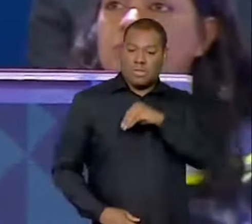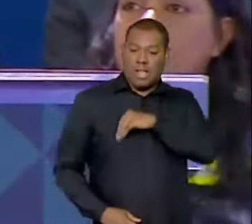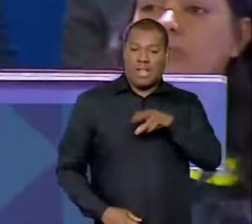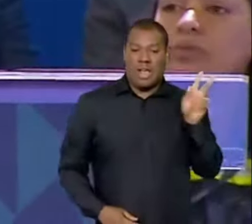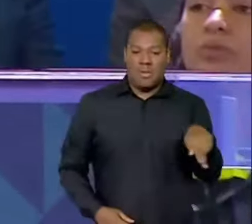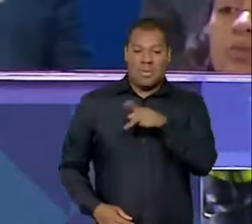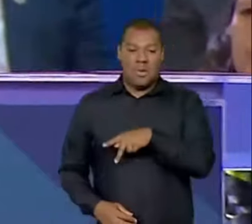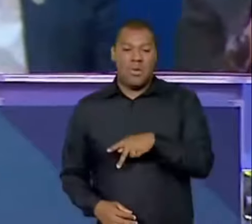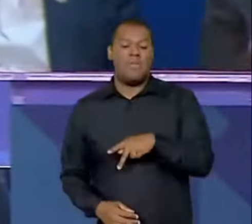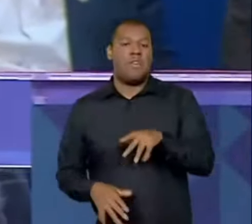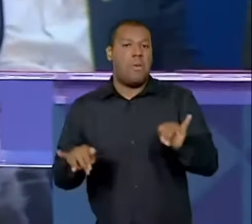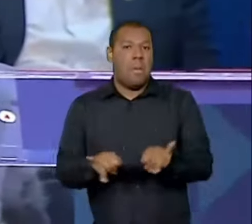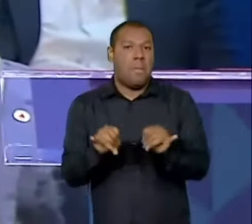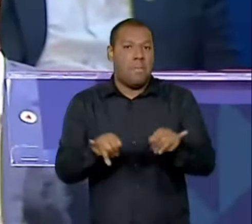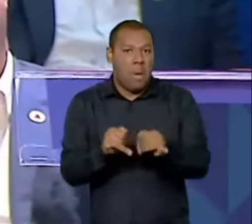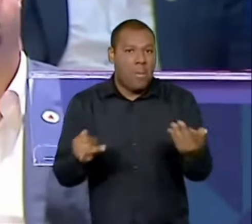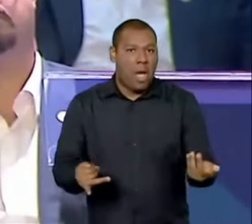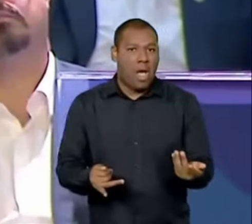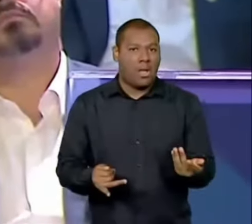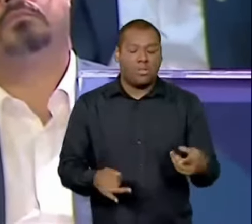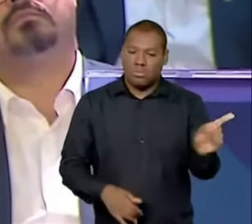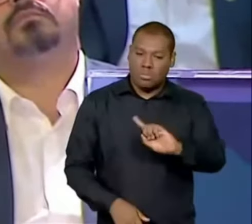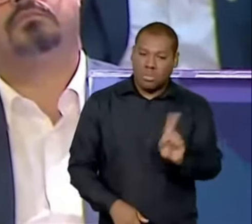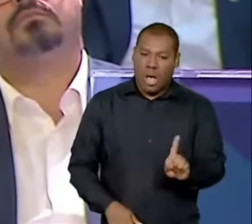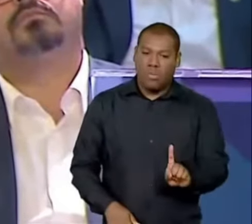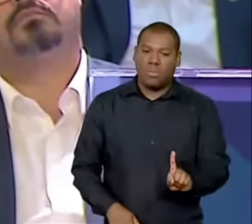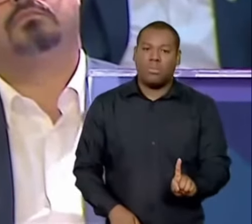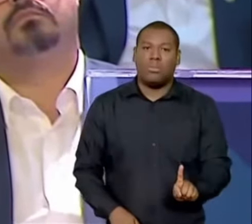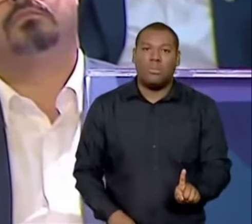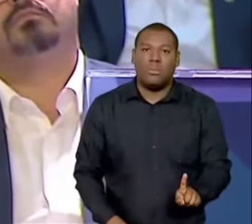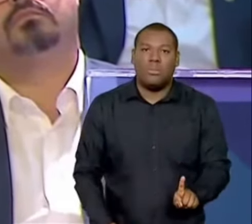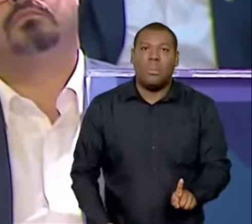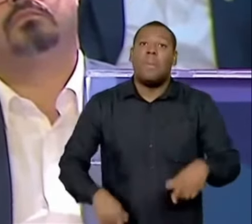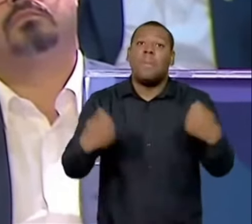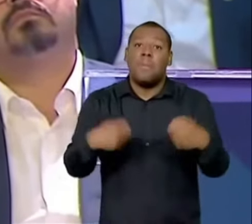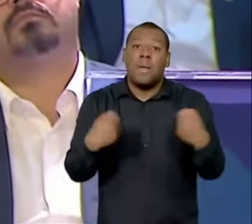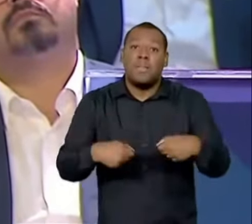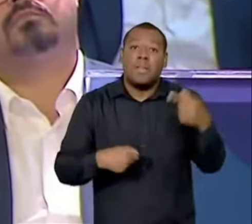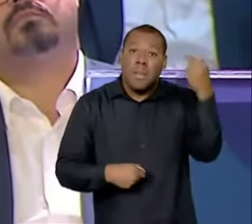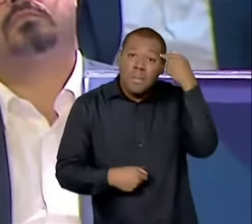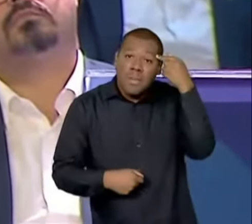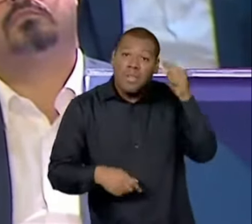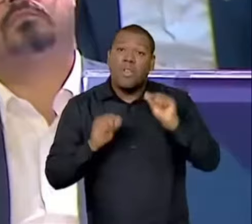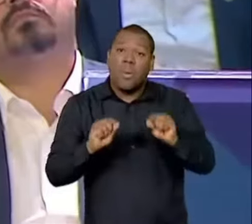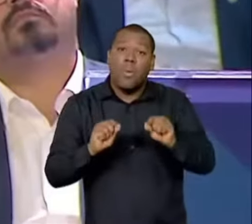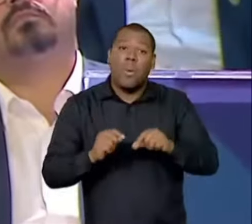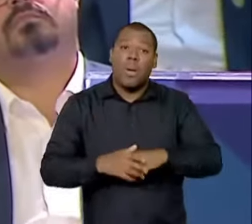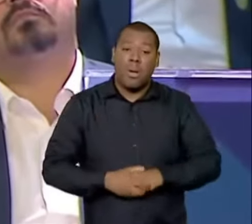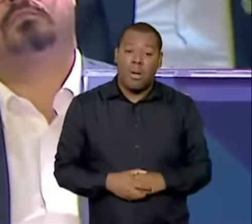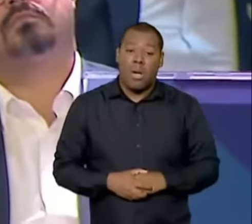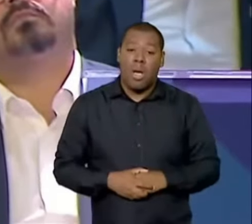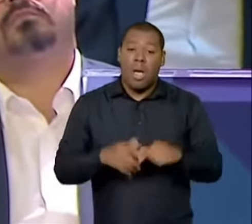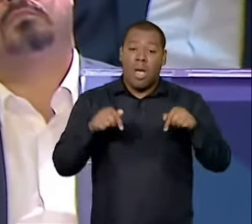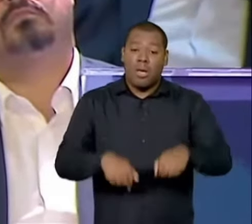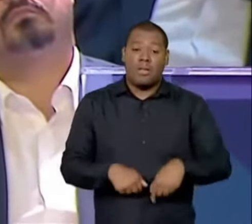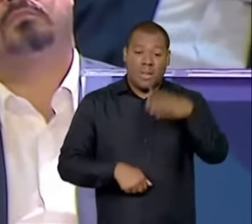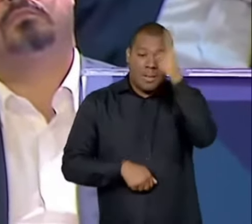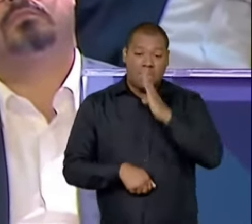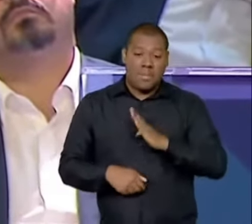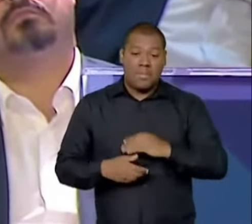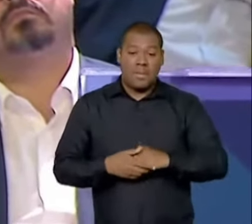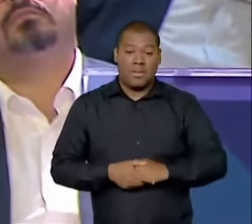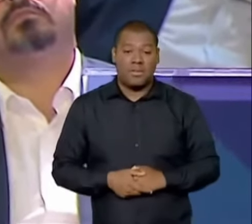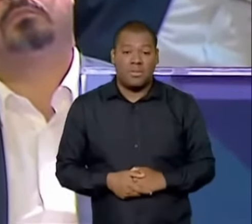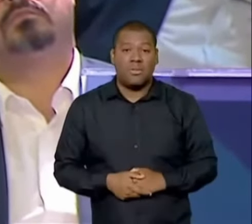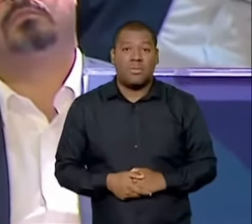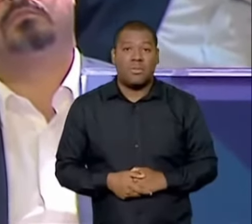da universidade é custo. O que nós temos que nos perguntar é quanto custou a esse país a gente não fazer